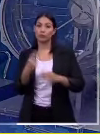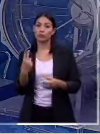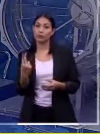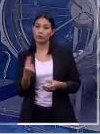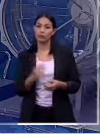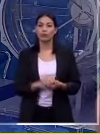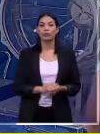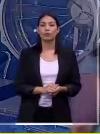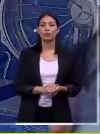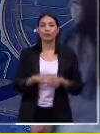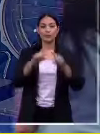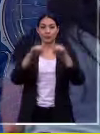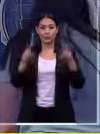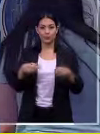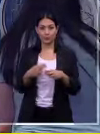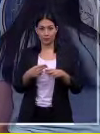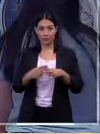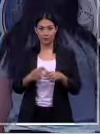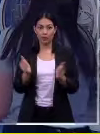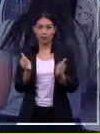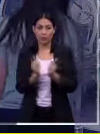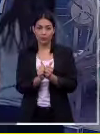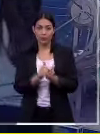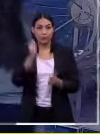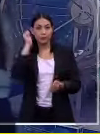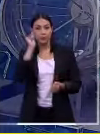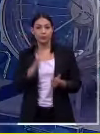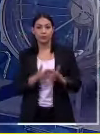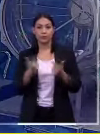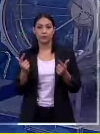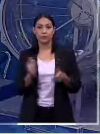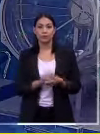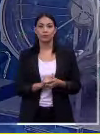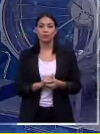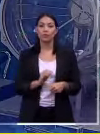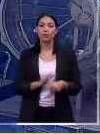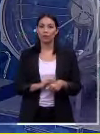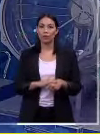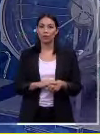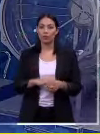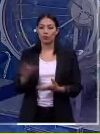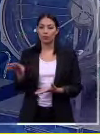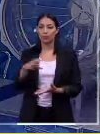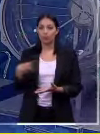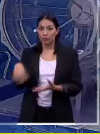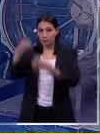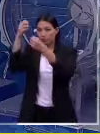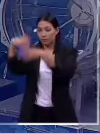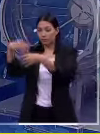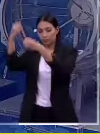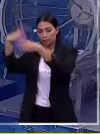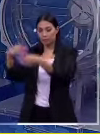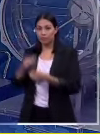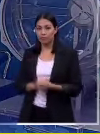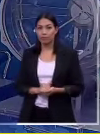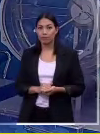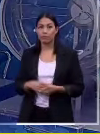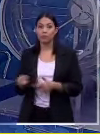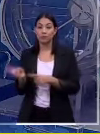e a Letícia, nossa garota da sorte, realizarão este procedimento, também acompanhado das nossas